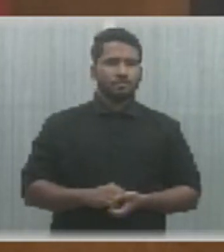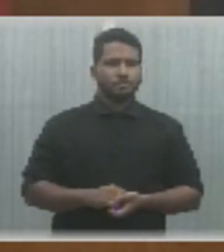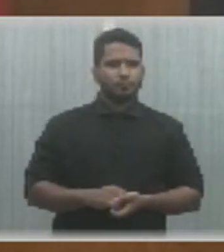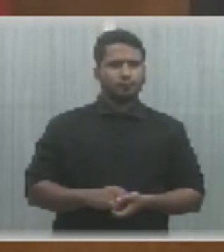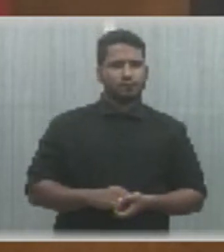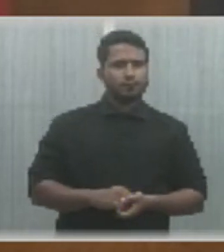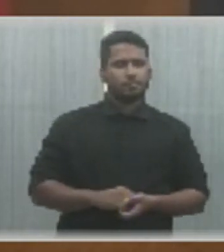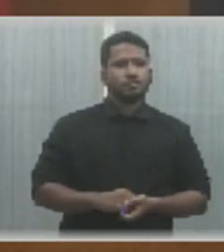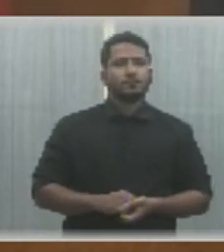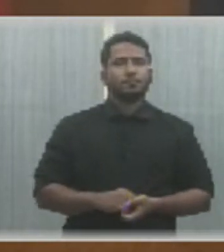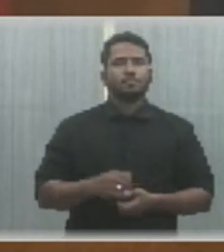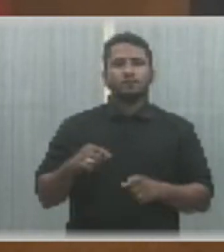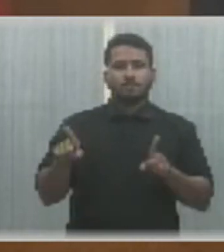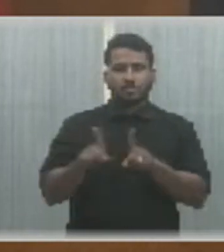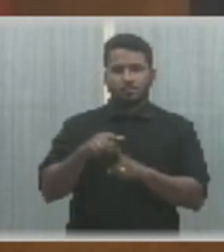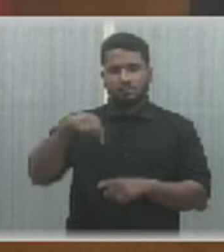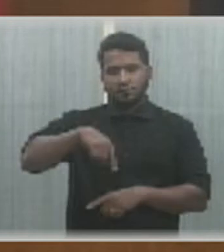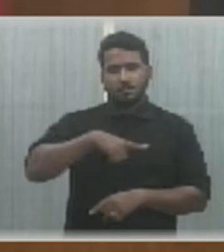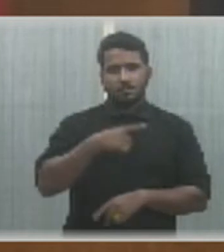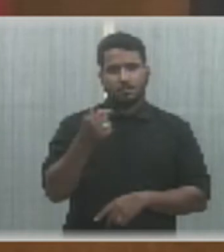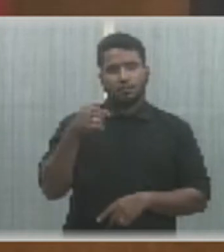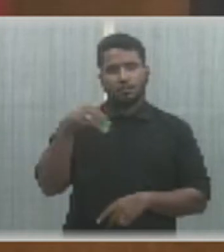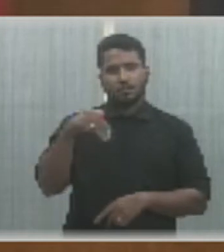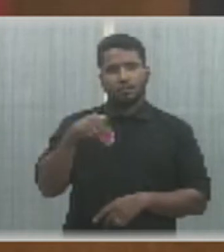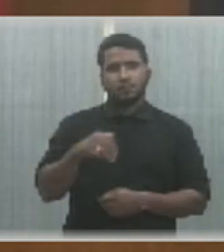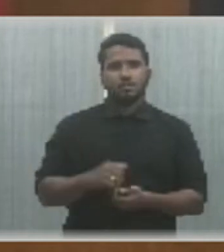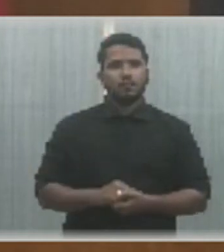Temos aqui... Nos 2 minutos,